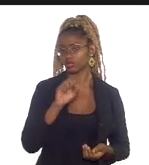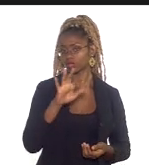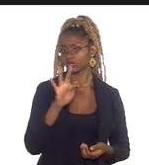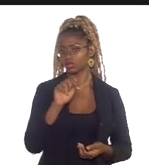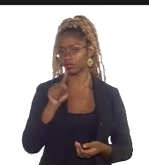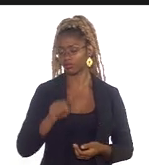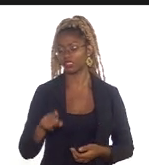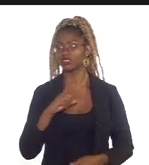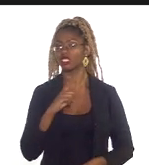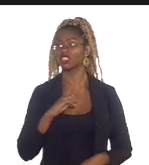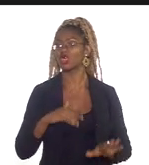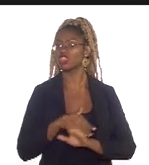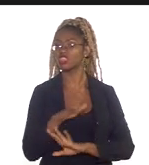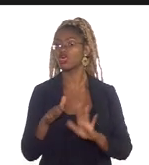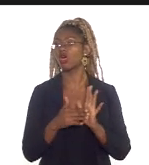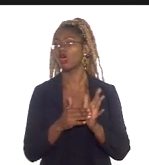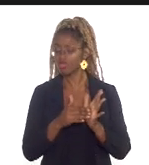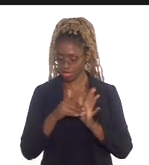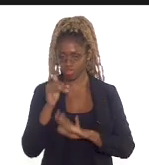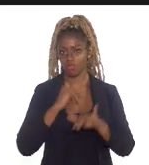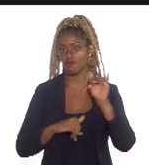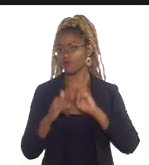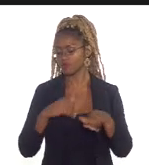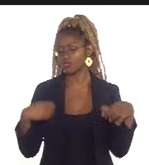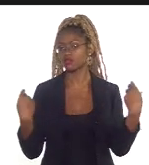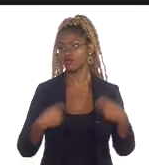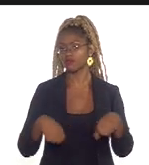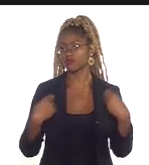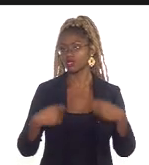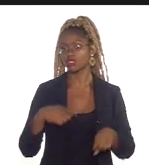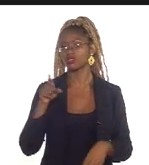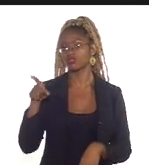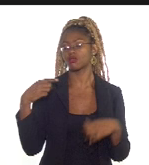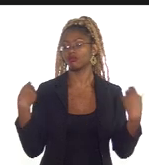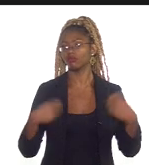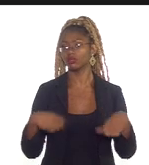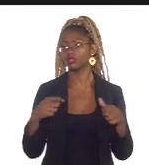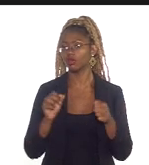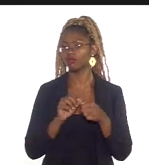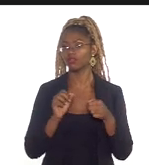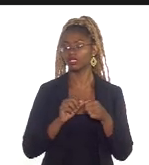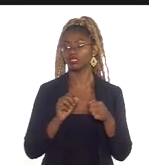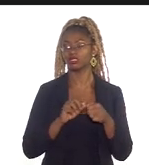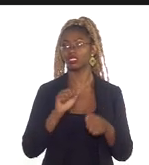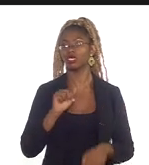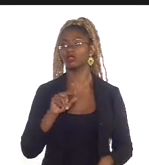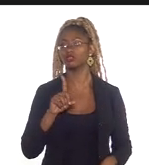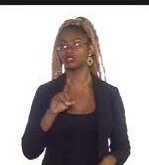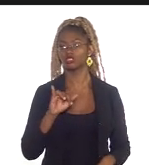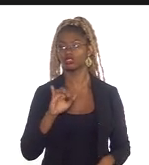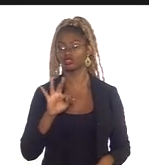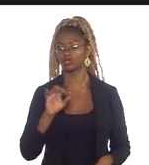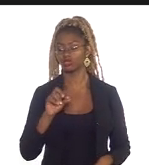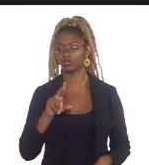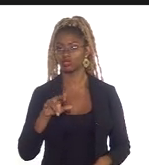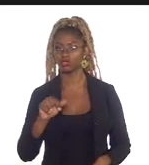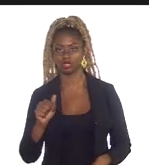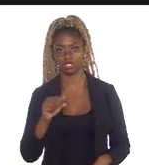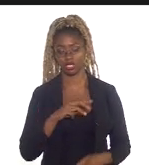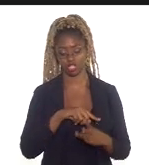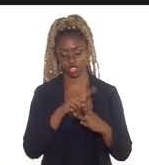as informações que ela precisa para fazer as auditorias. Essas são as três primeiras obrigações da